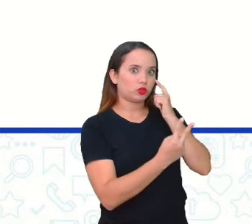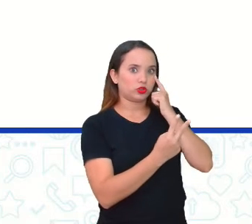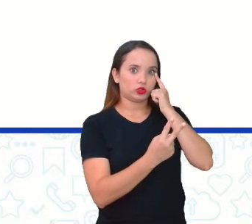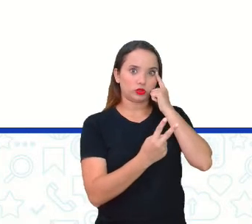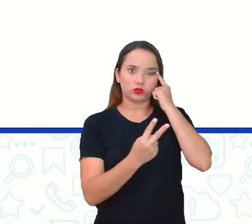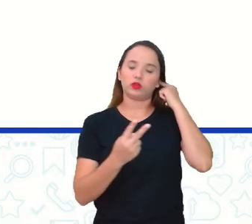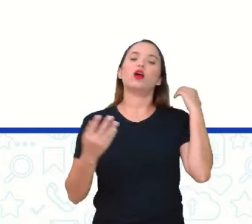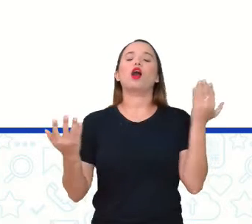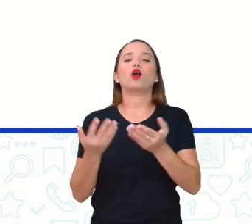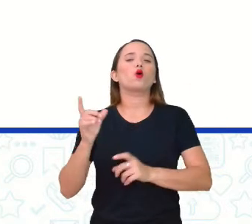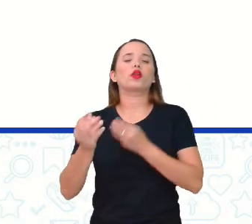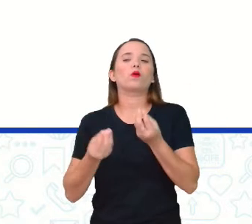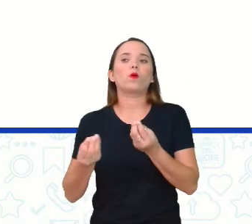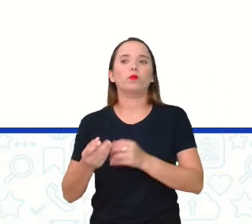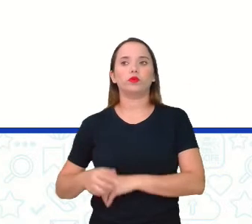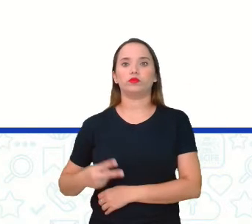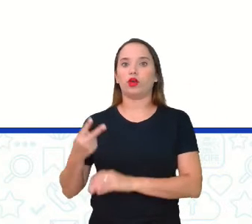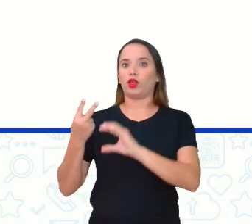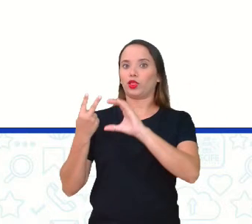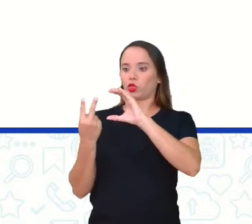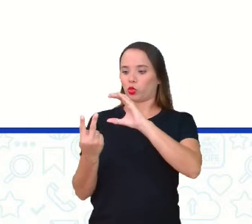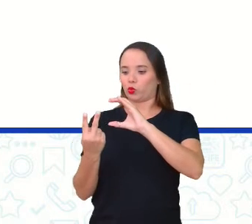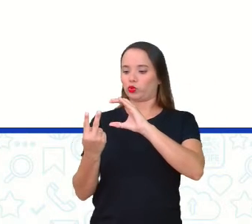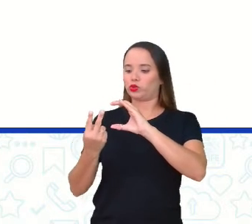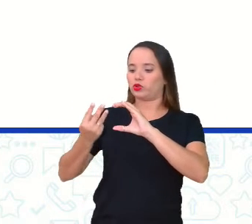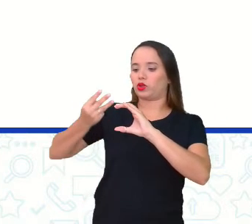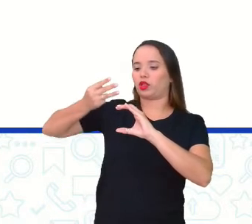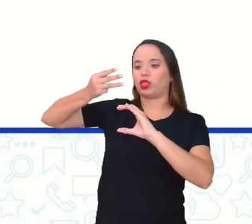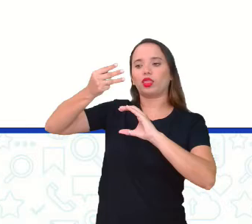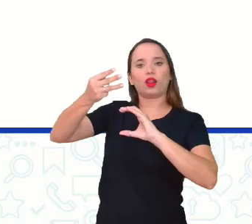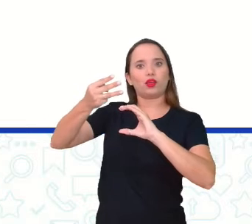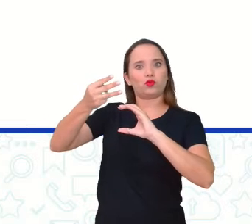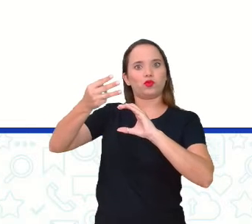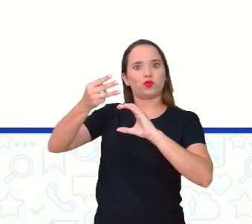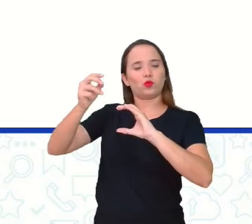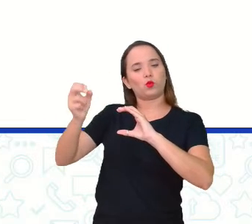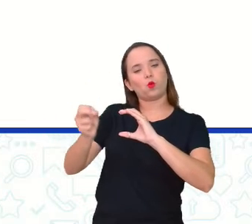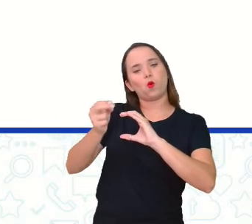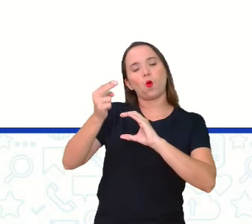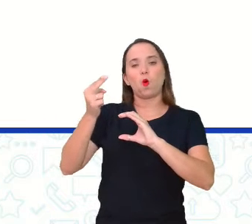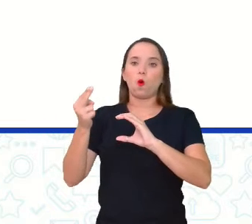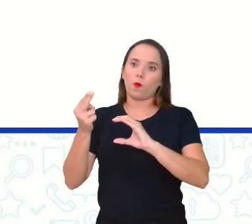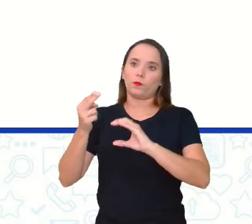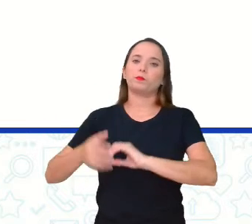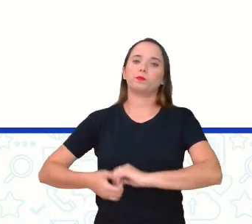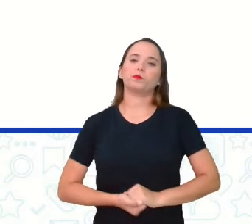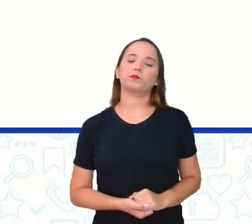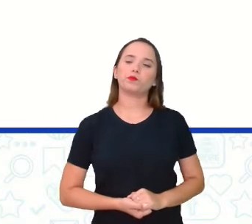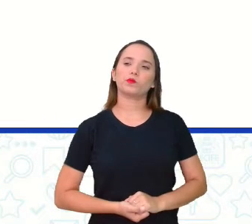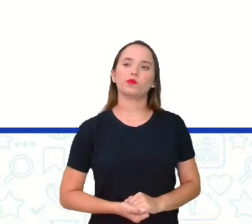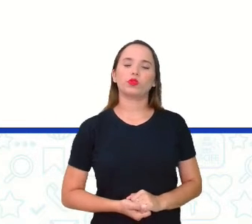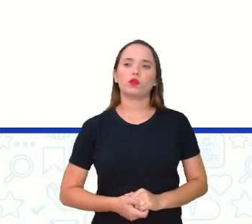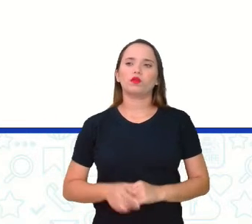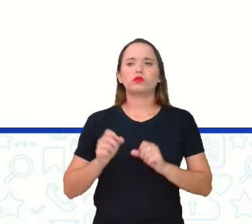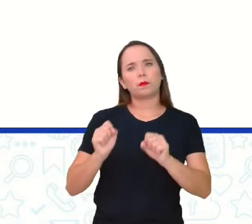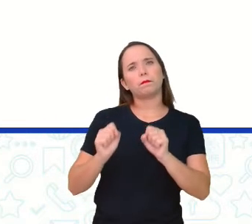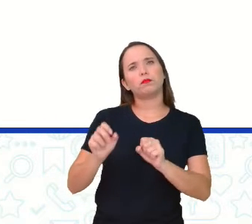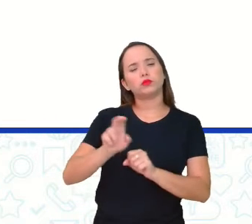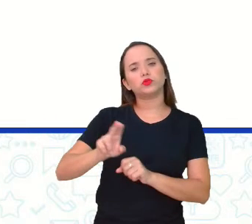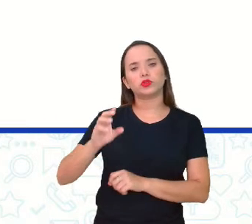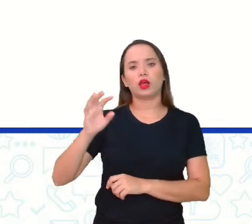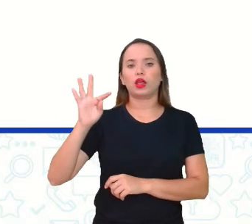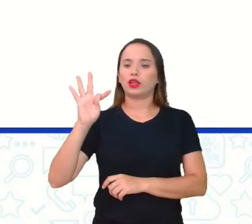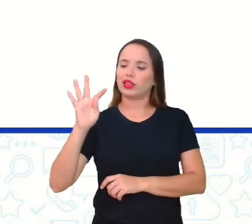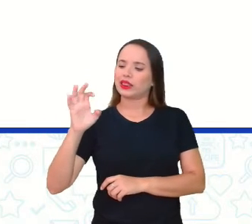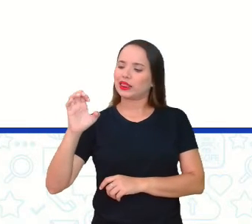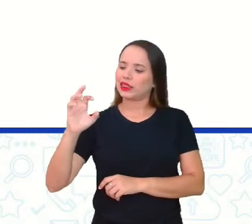que agora apareceu o 2 elevado a 3 ou 2 elevado à terceira. Fale como quiser nesse primeiro momento. Não